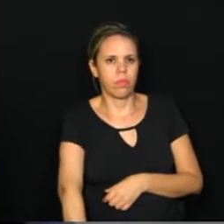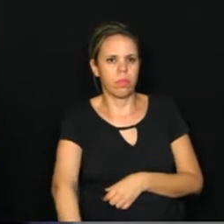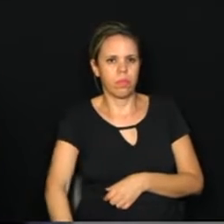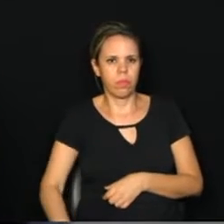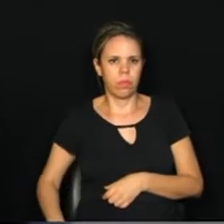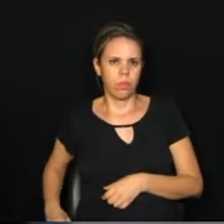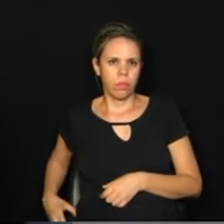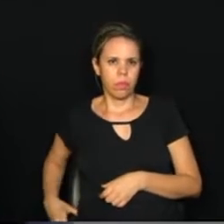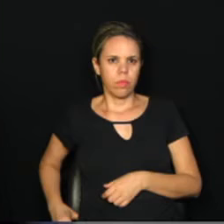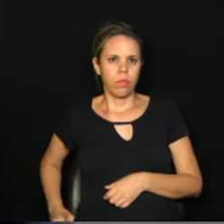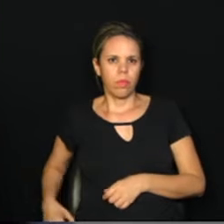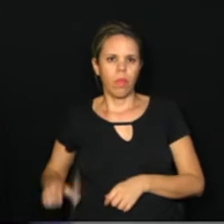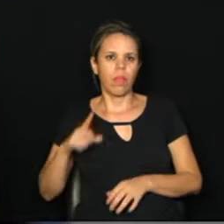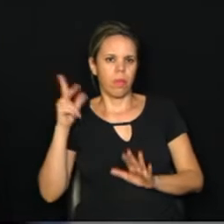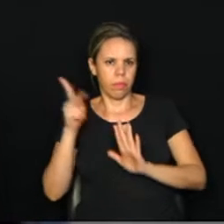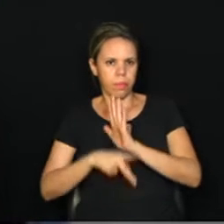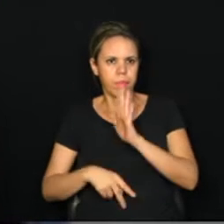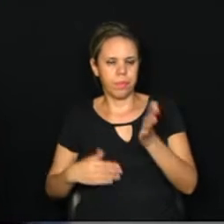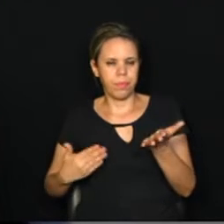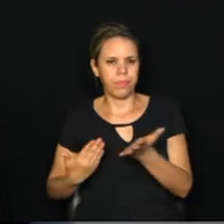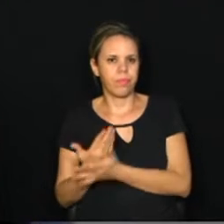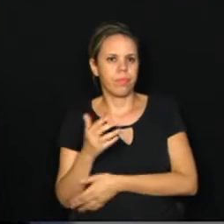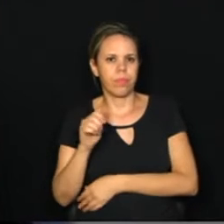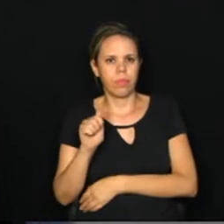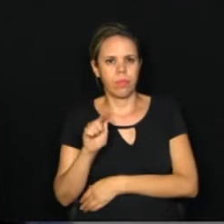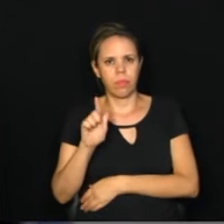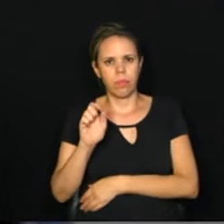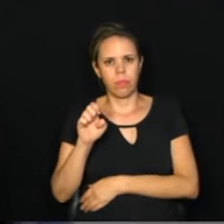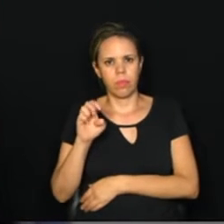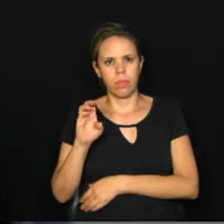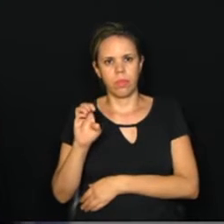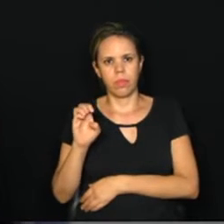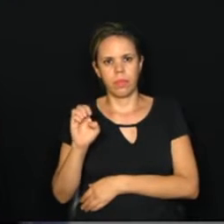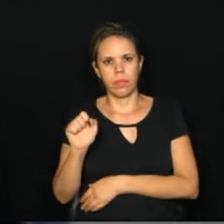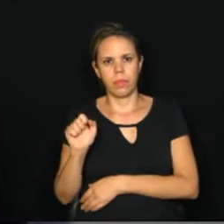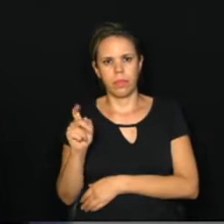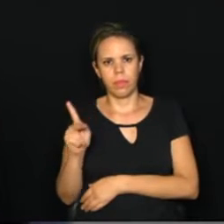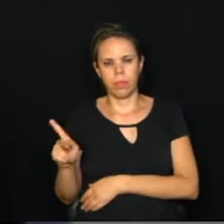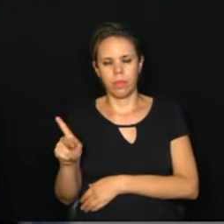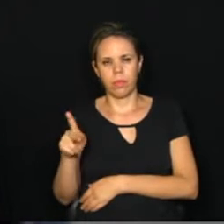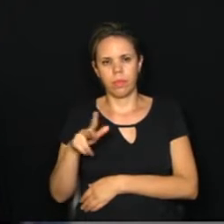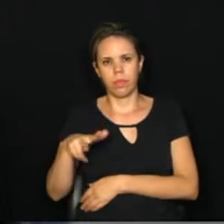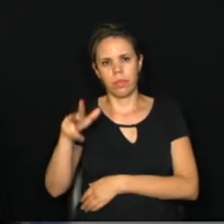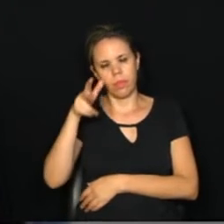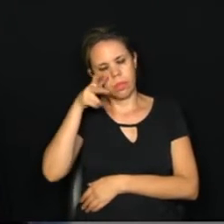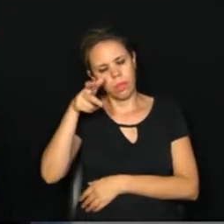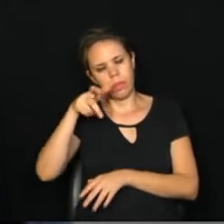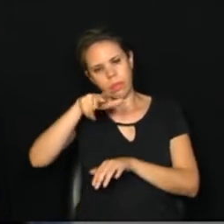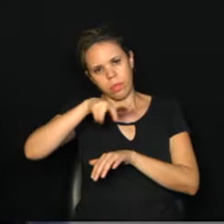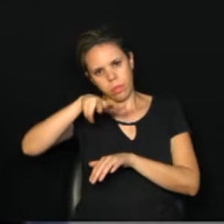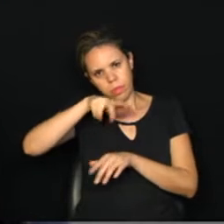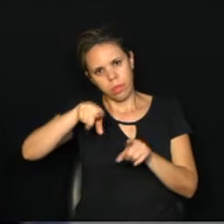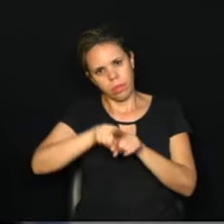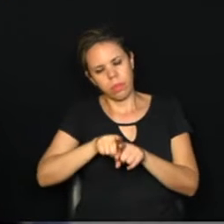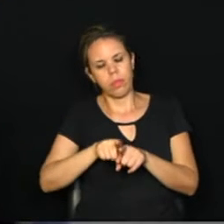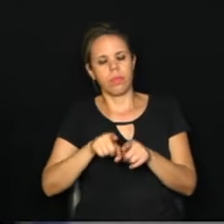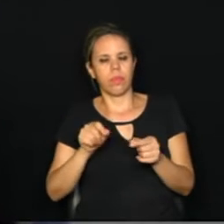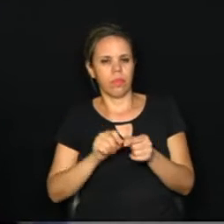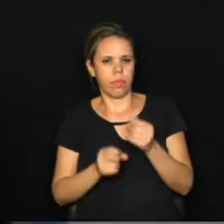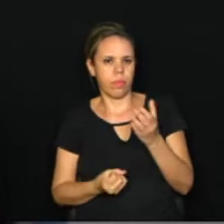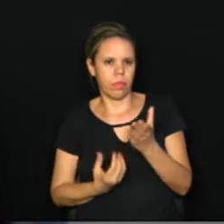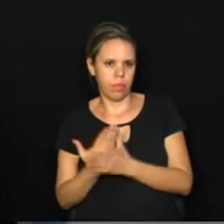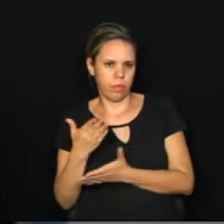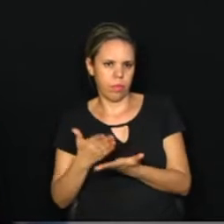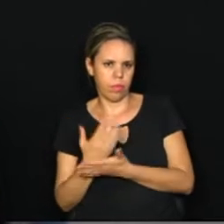um projeto que foi aprovado pela GENCAMP para a aquisição de um radar meteorológico que foi